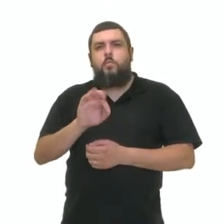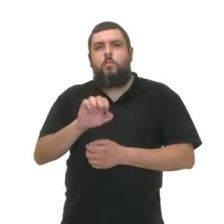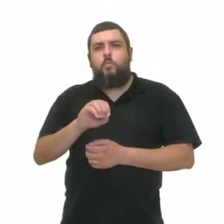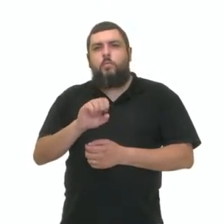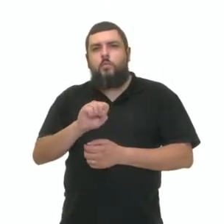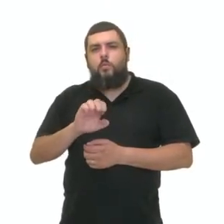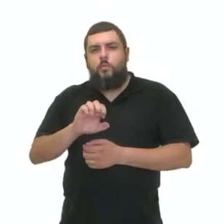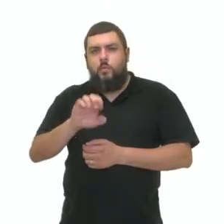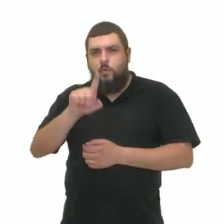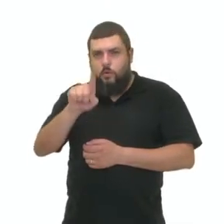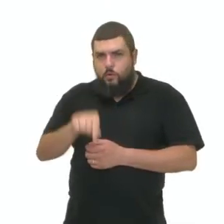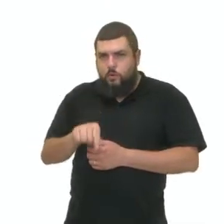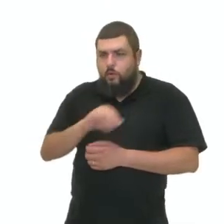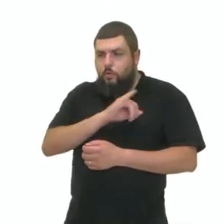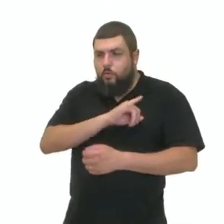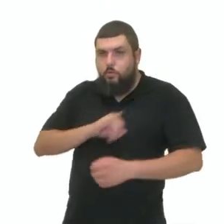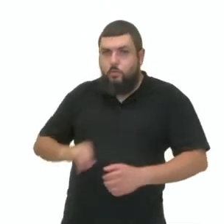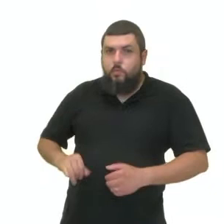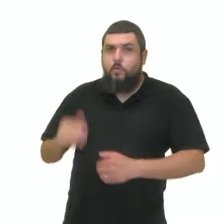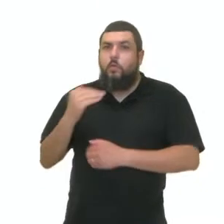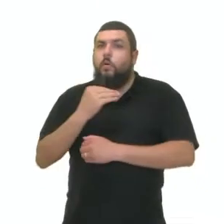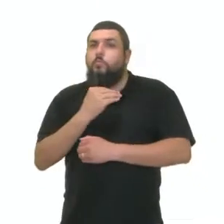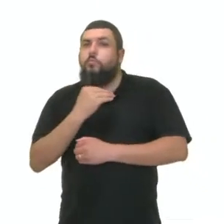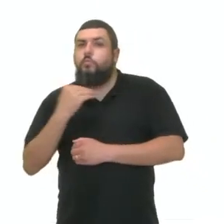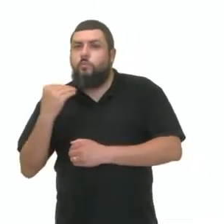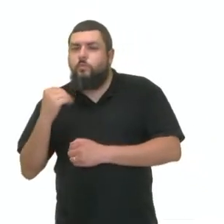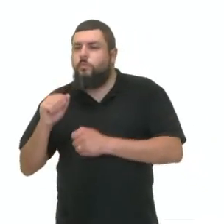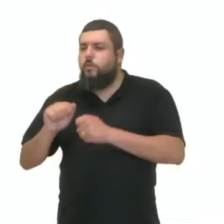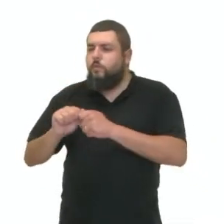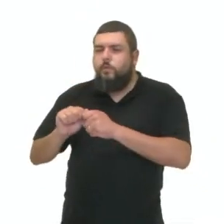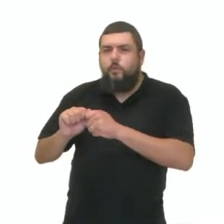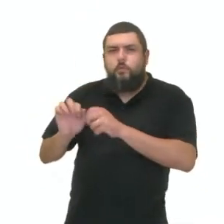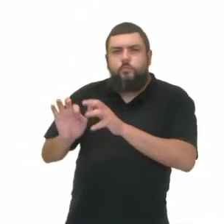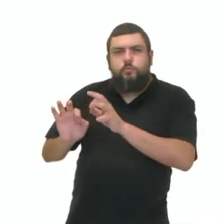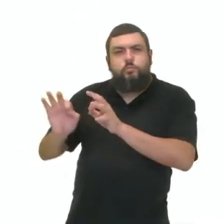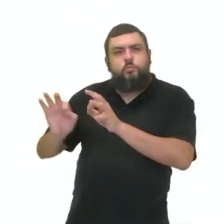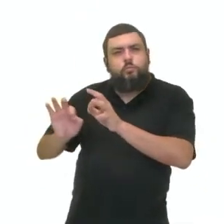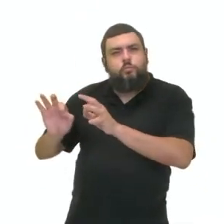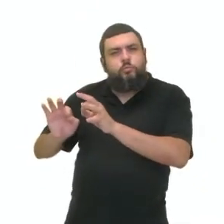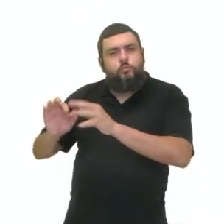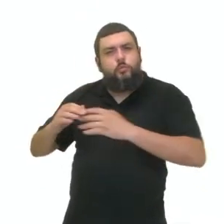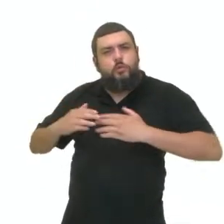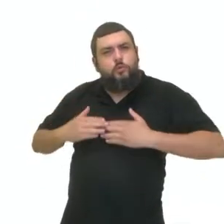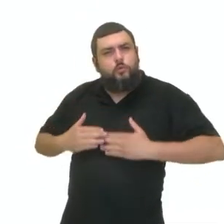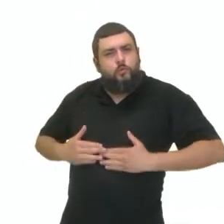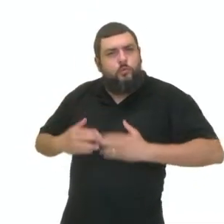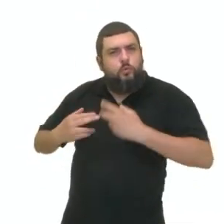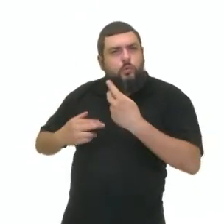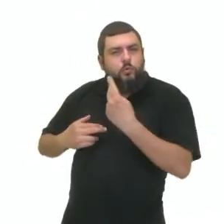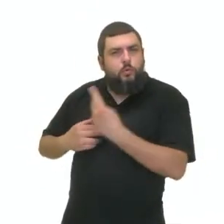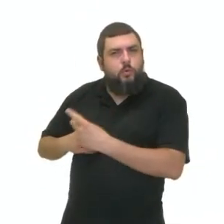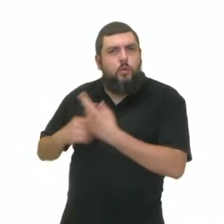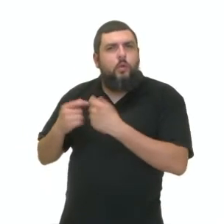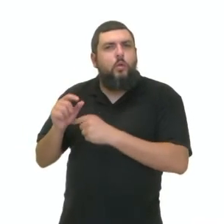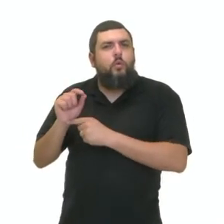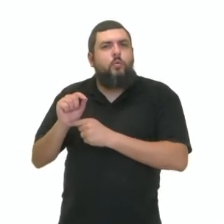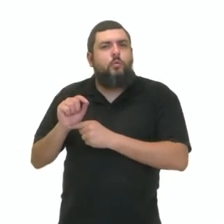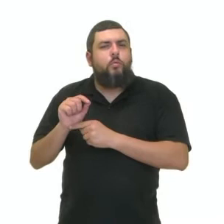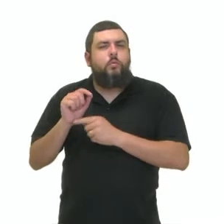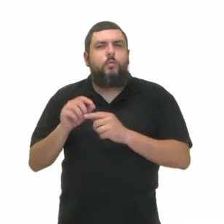do imperador, que recebia a divinização do Senado, onde passava a viver ao lado dos deuses e receberia a